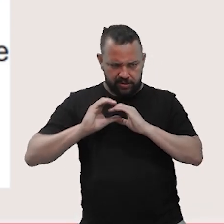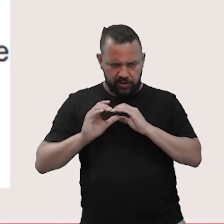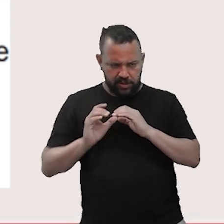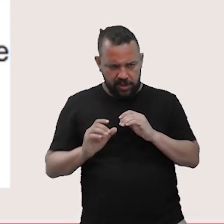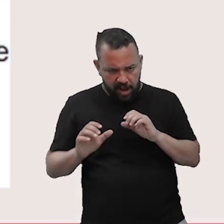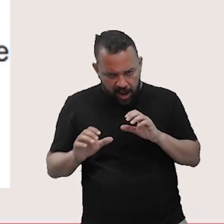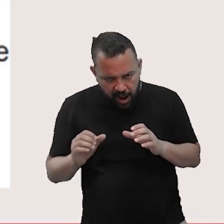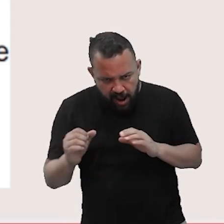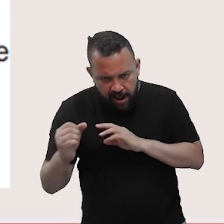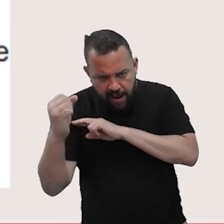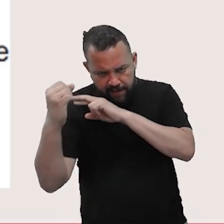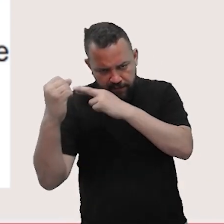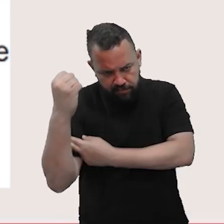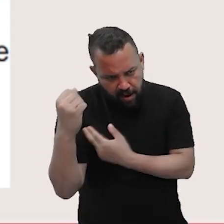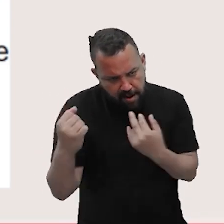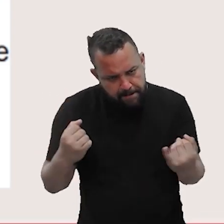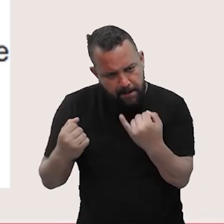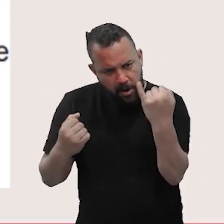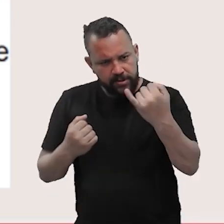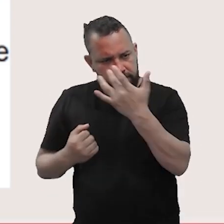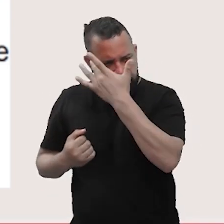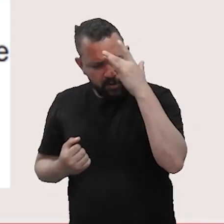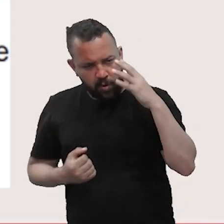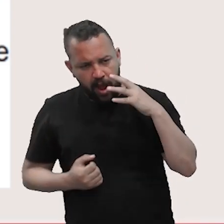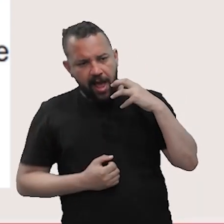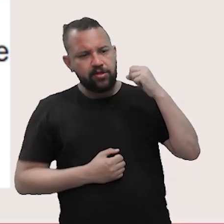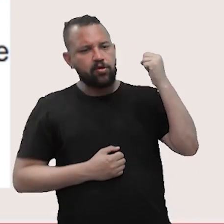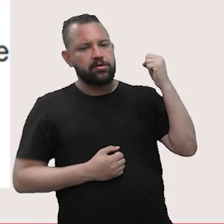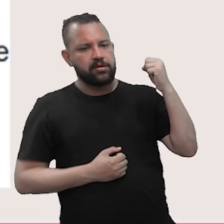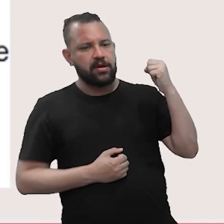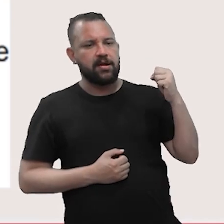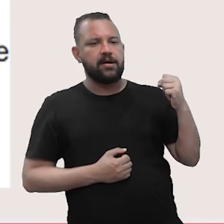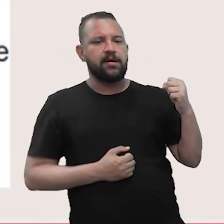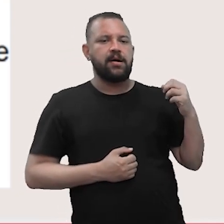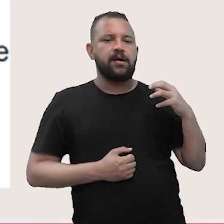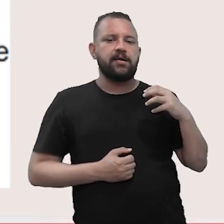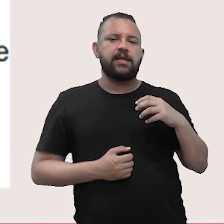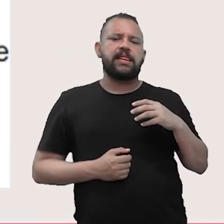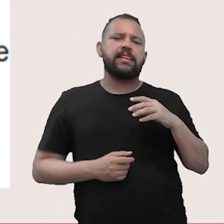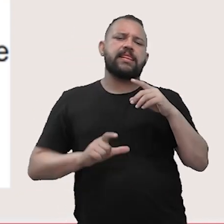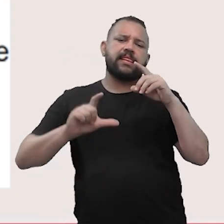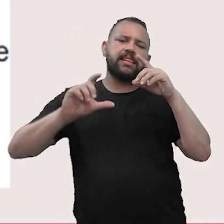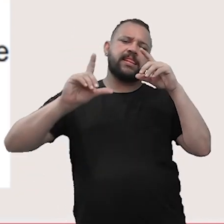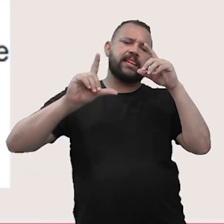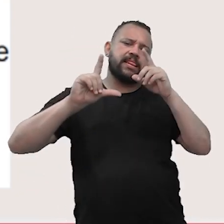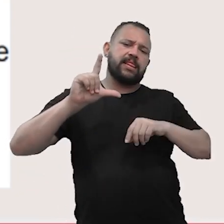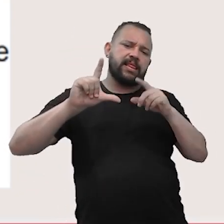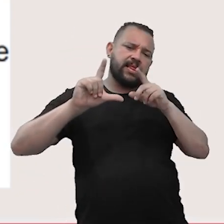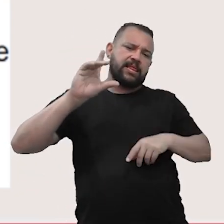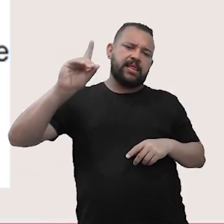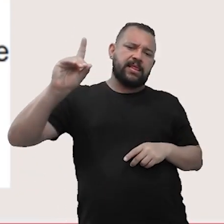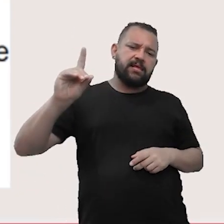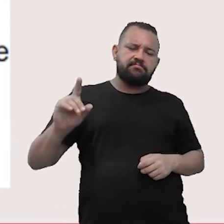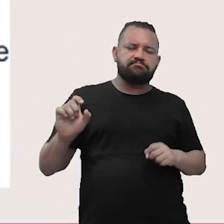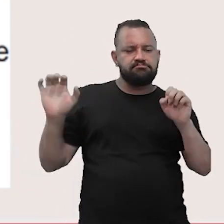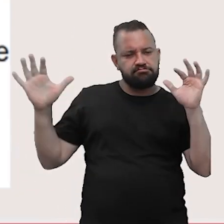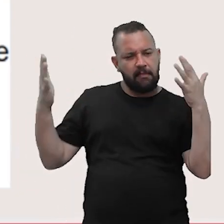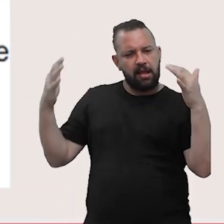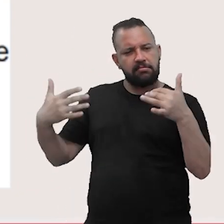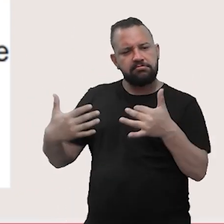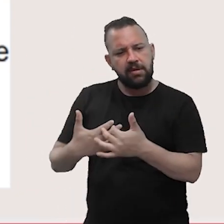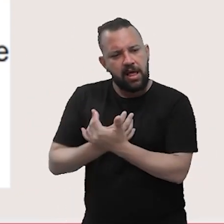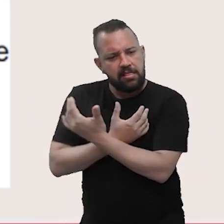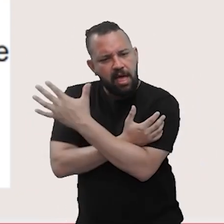importância da campanha de adoção de animais? Na D, exalta a natureza amigável de cães e de gatos.